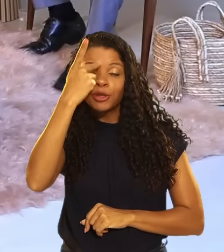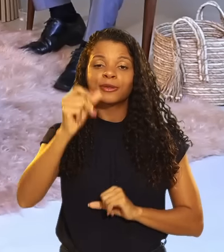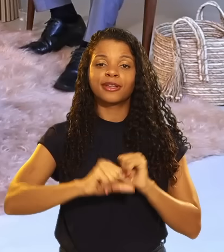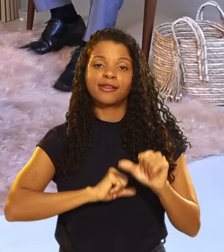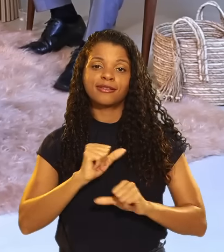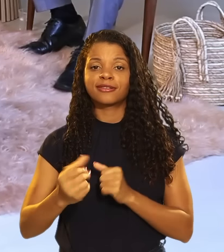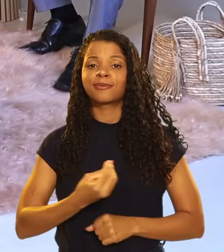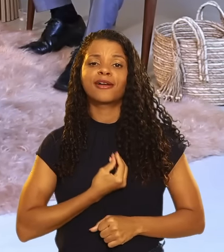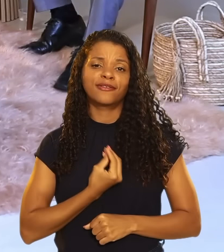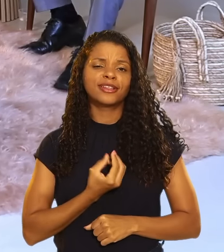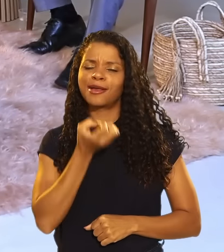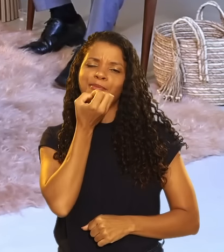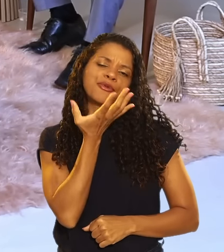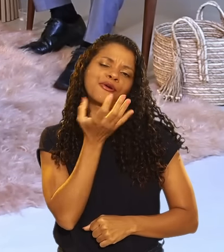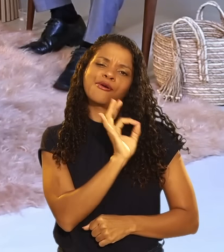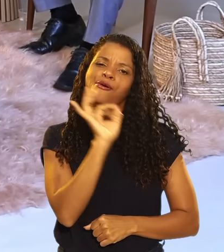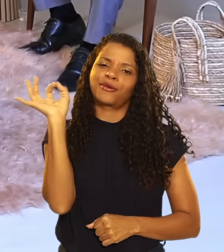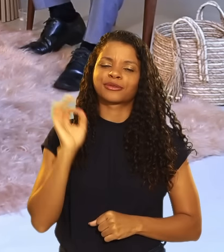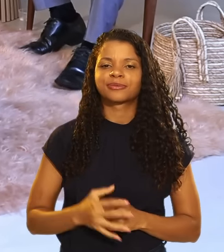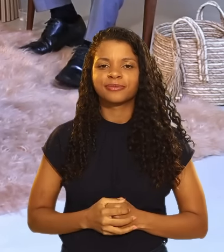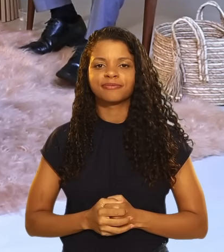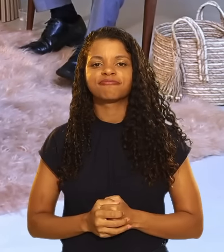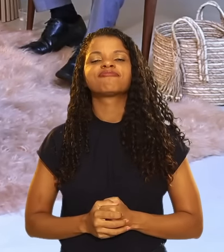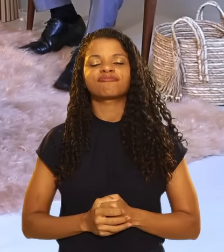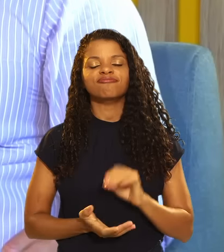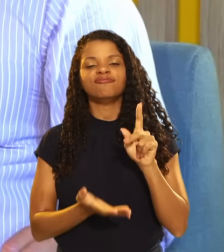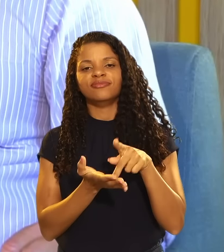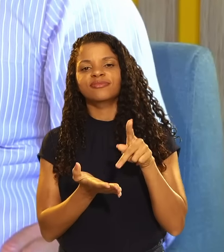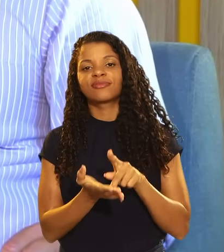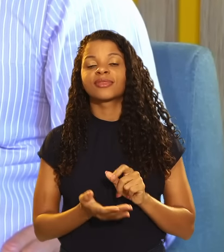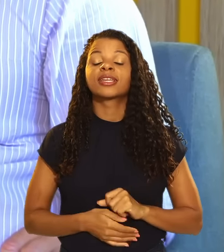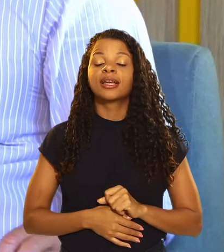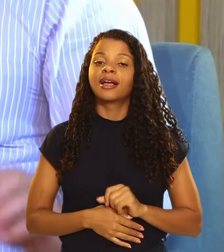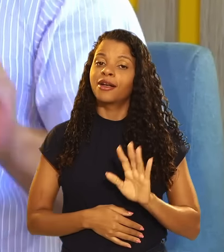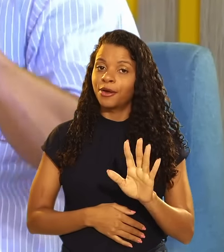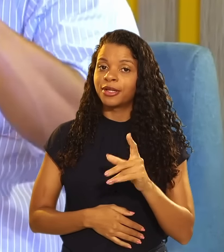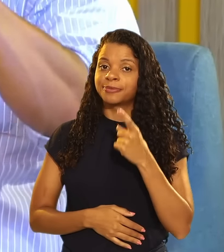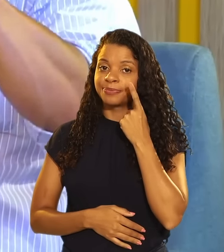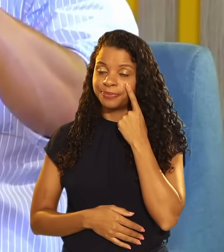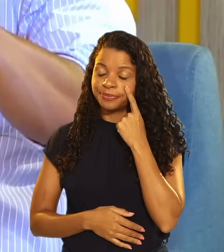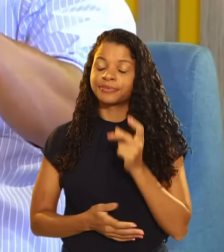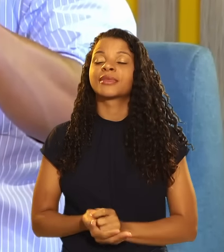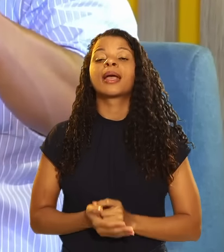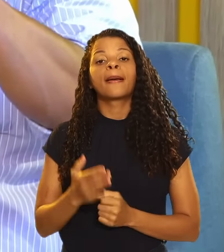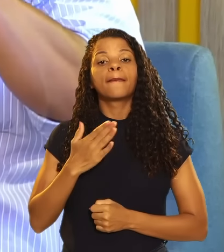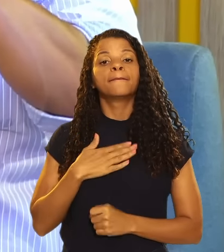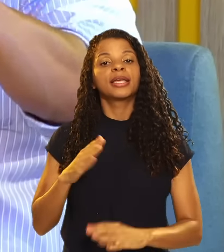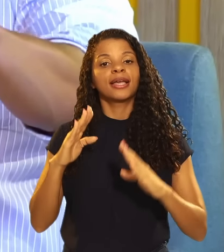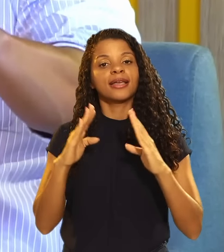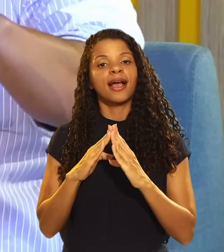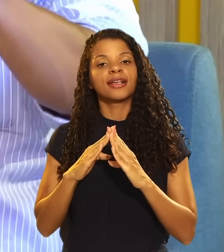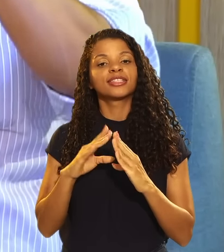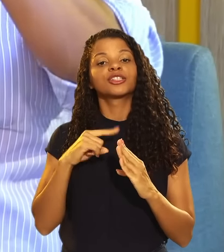dia. E só uma curiosidade, assim, os sábados lá em casa a gente tem tido um hábito, eu coloco um hino,